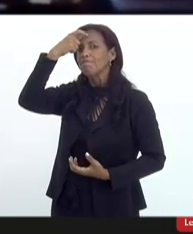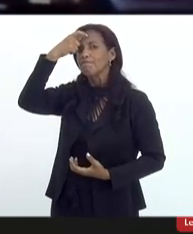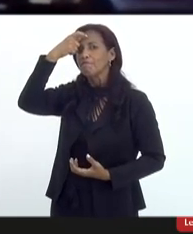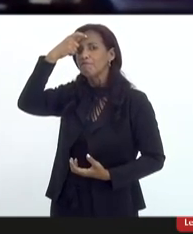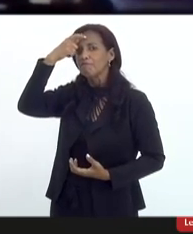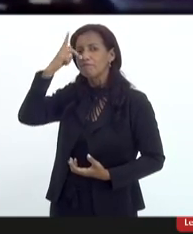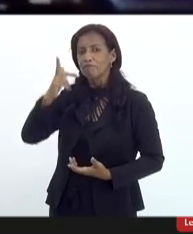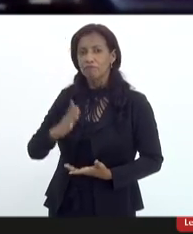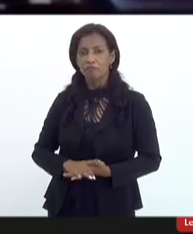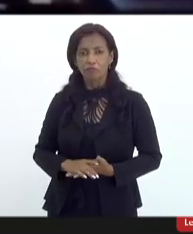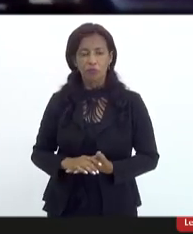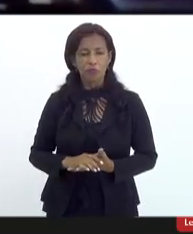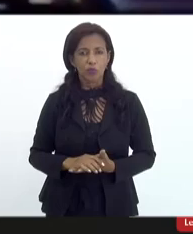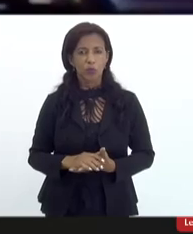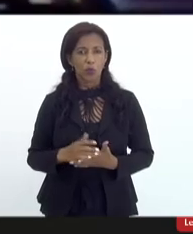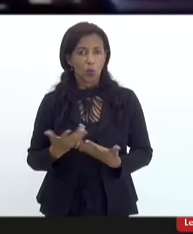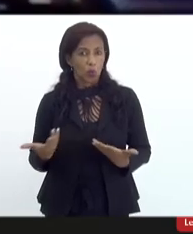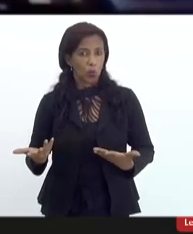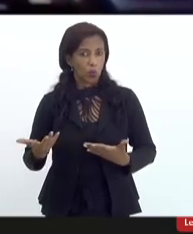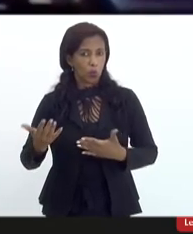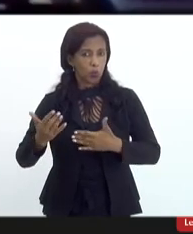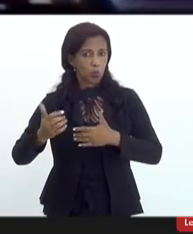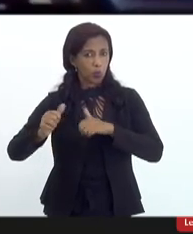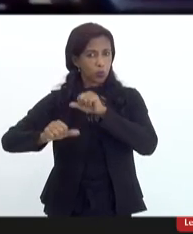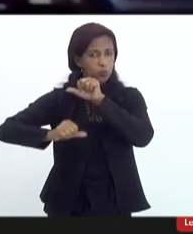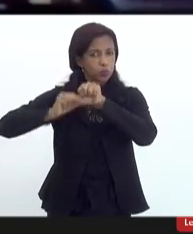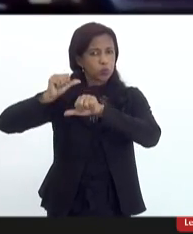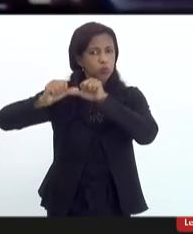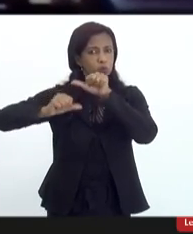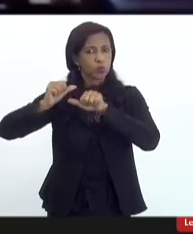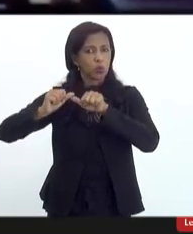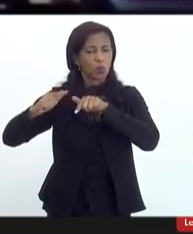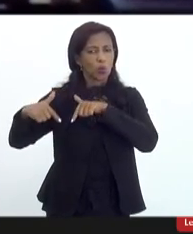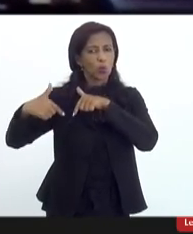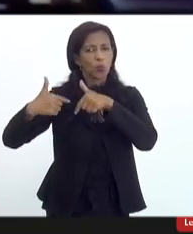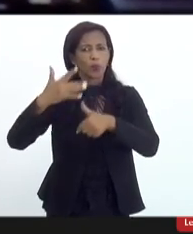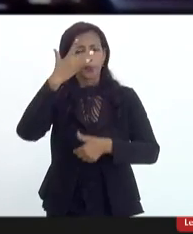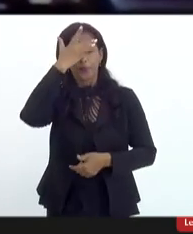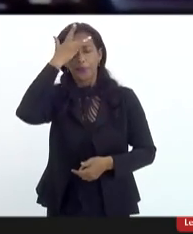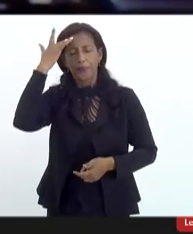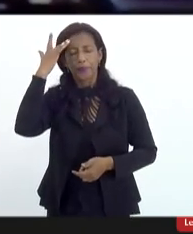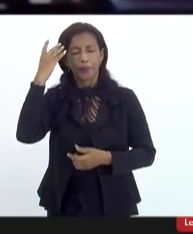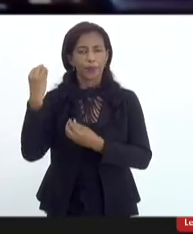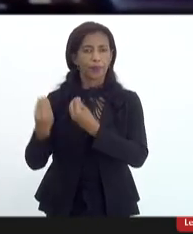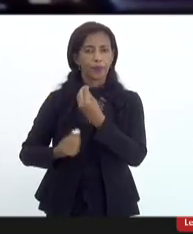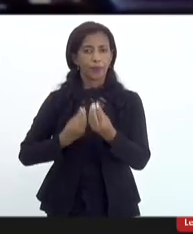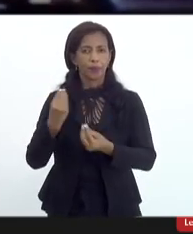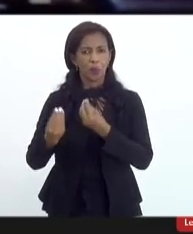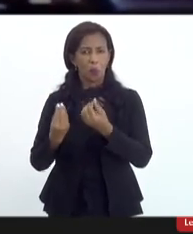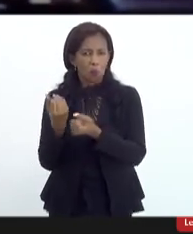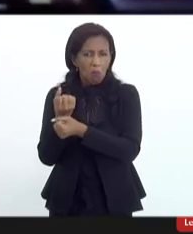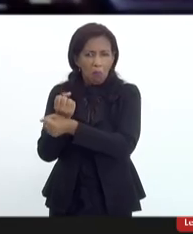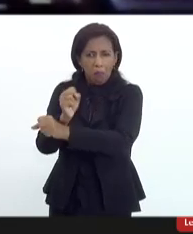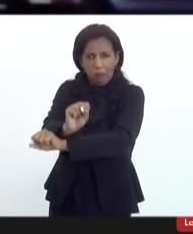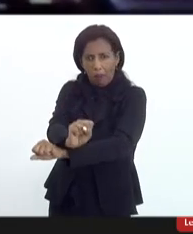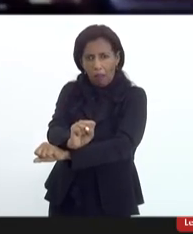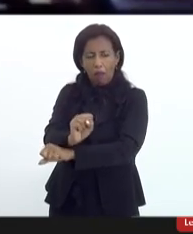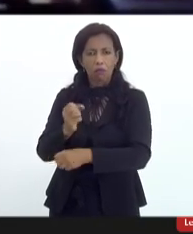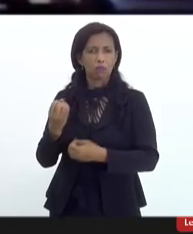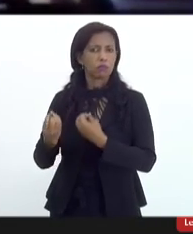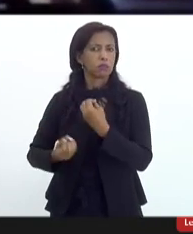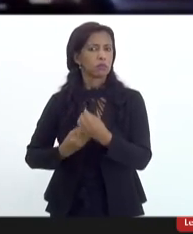o enriquecimento e o uso de pessoas como escravizadas e